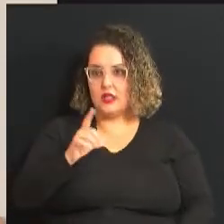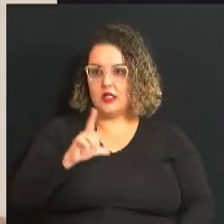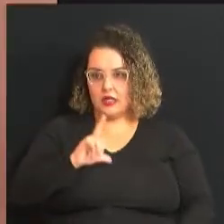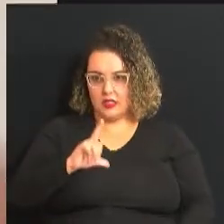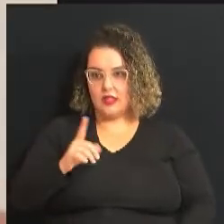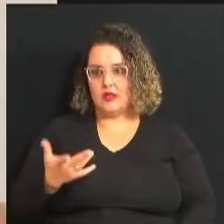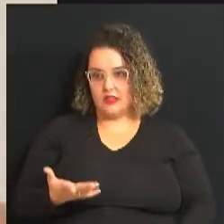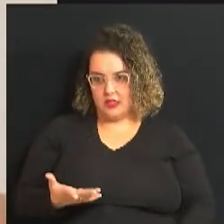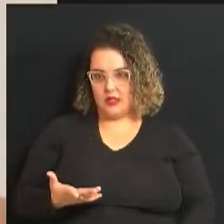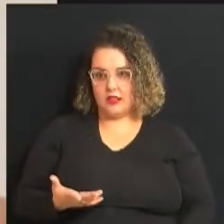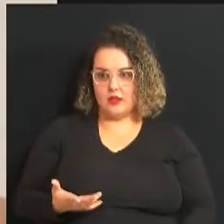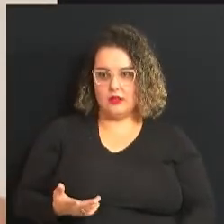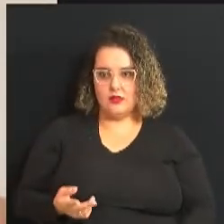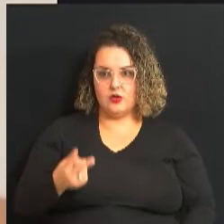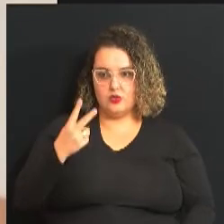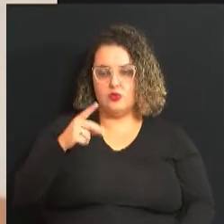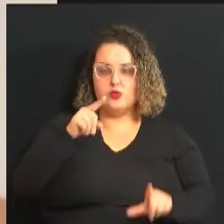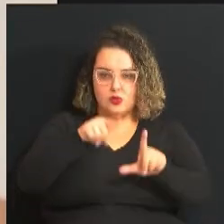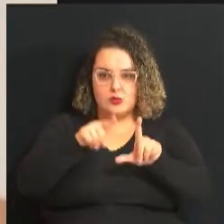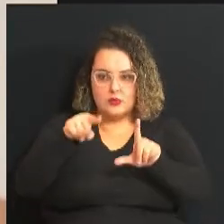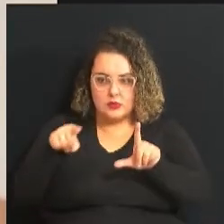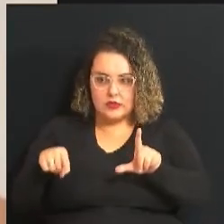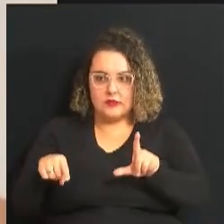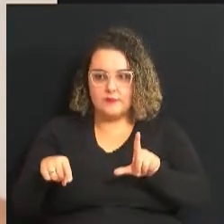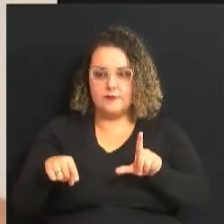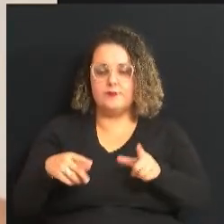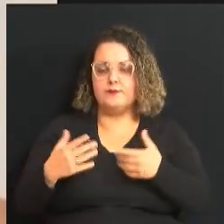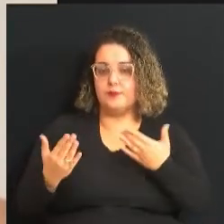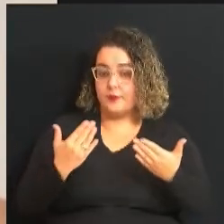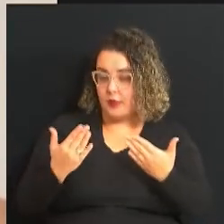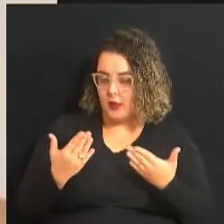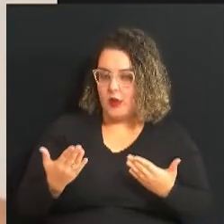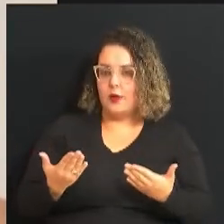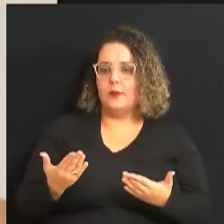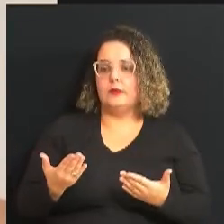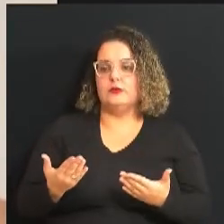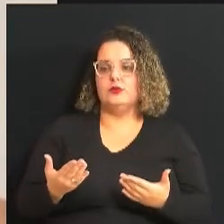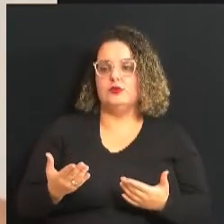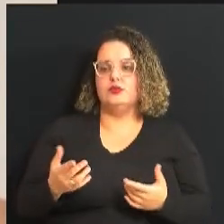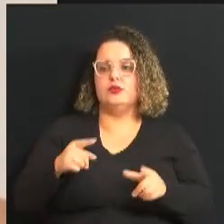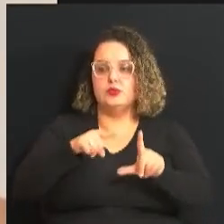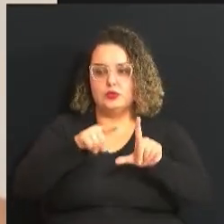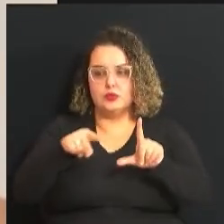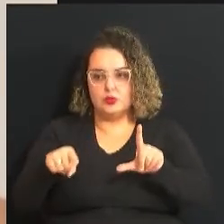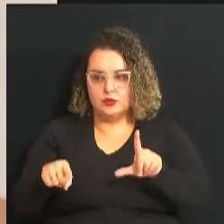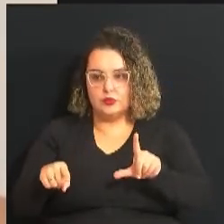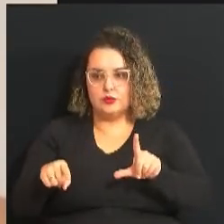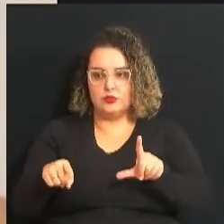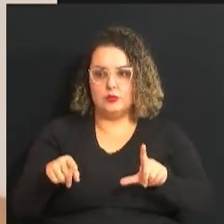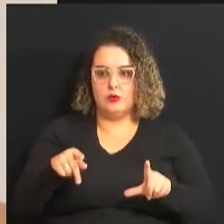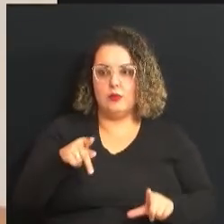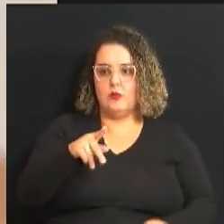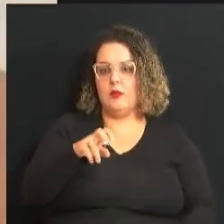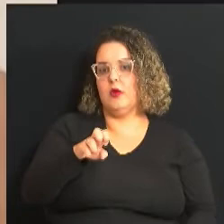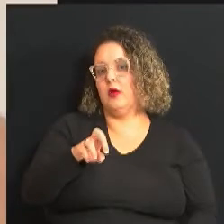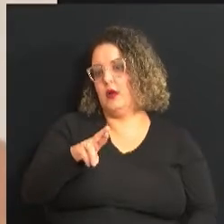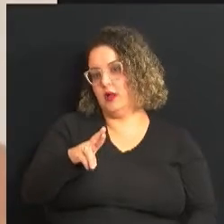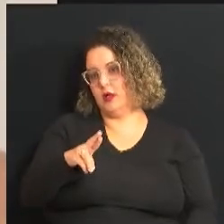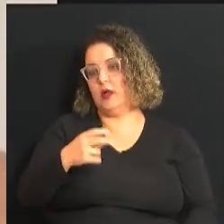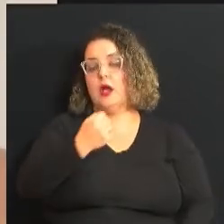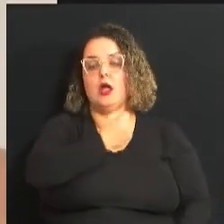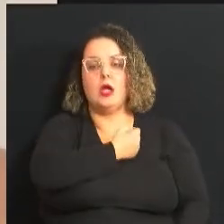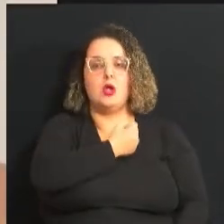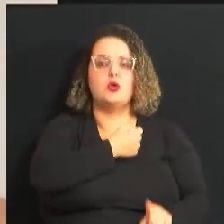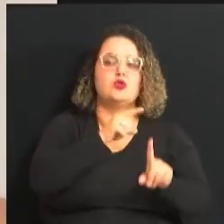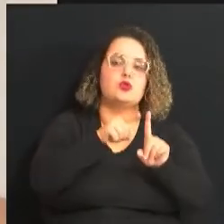existem dois índices que a gente mede, tá? Existe um índice que a gente chama de índice de Pearl, que é assim, é o número de